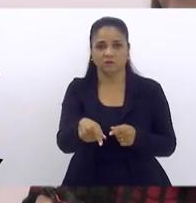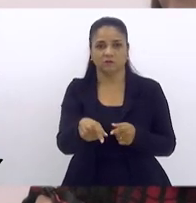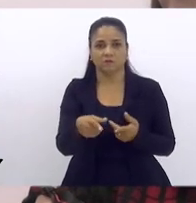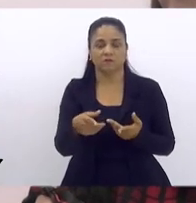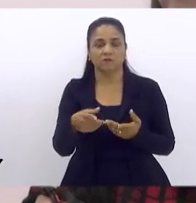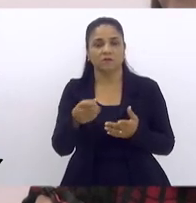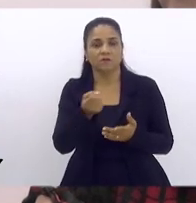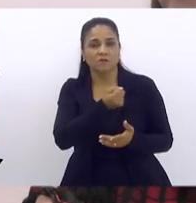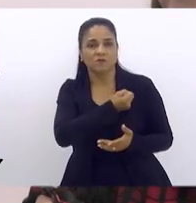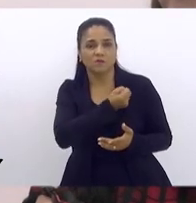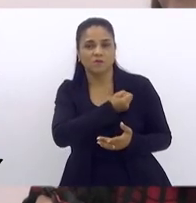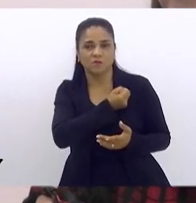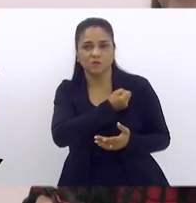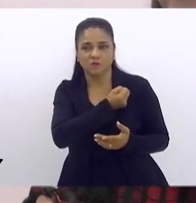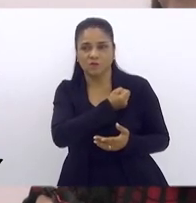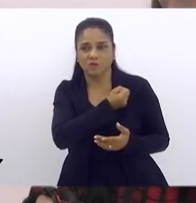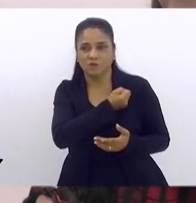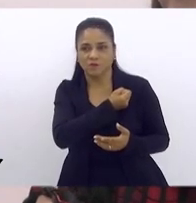de